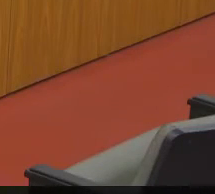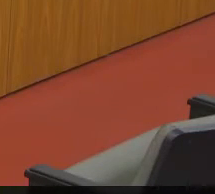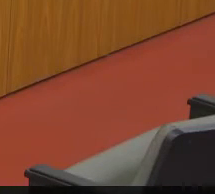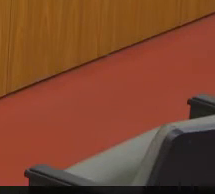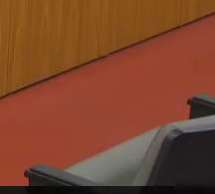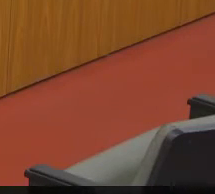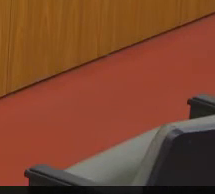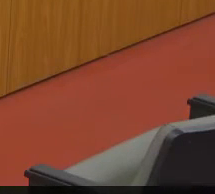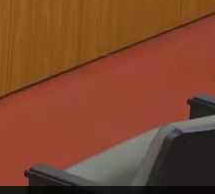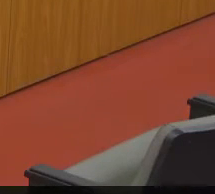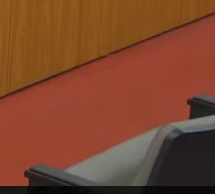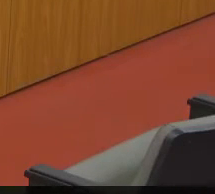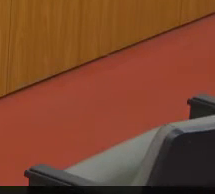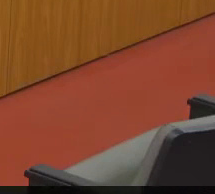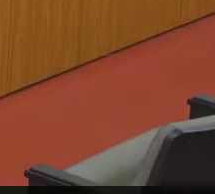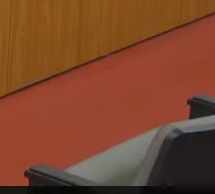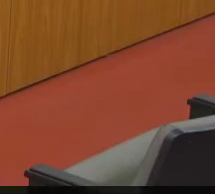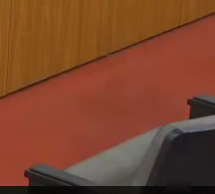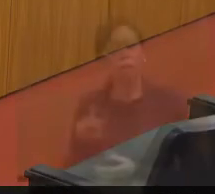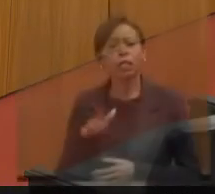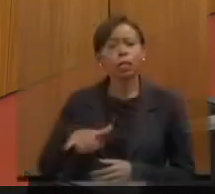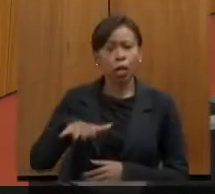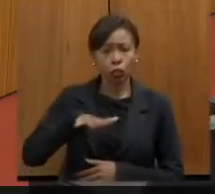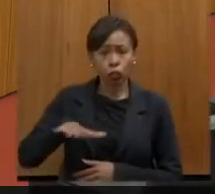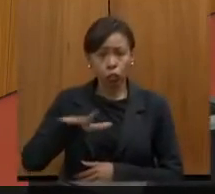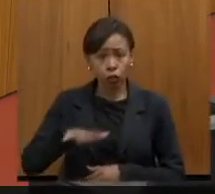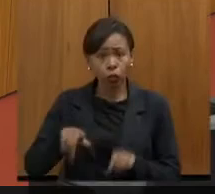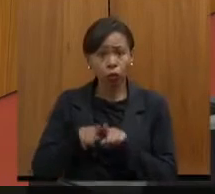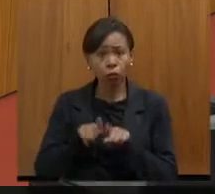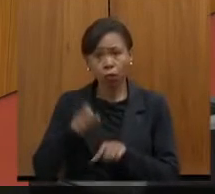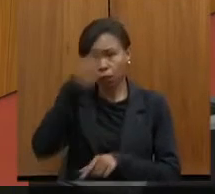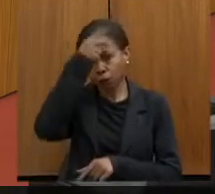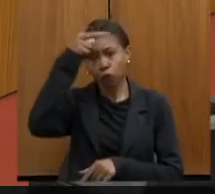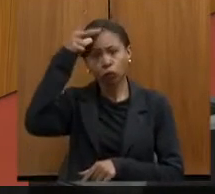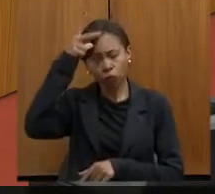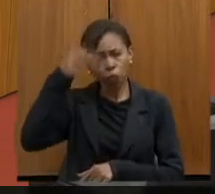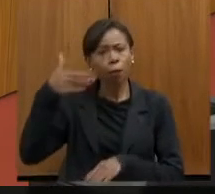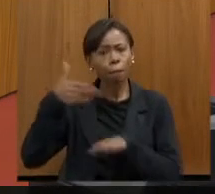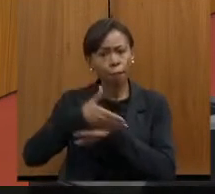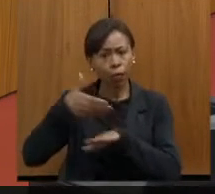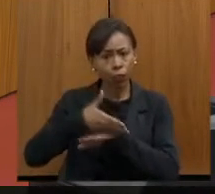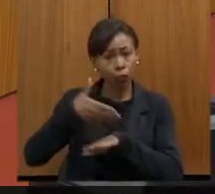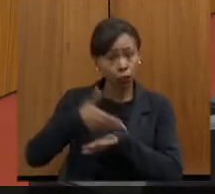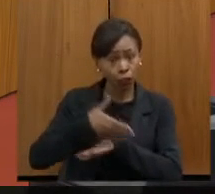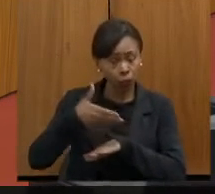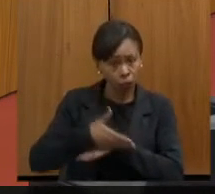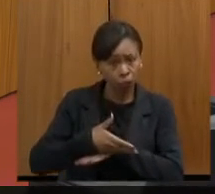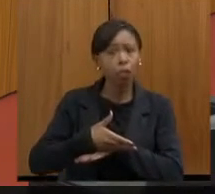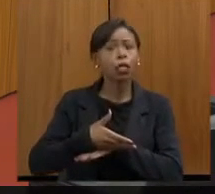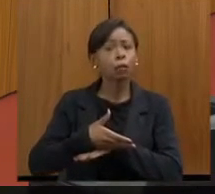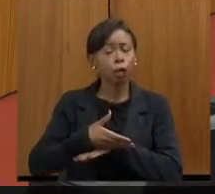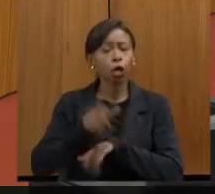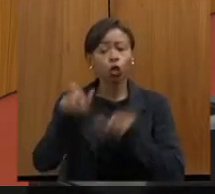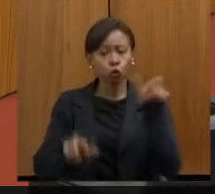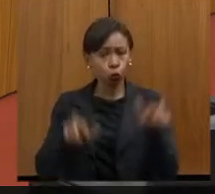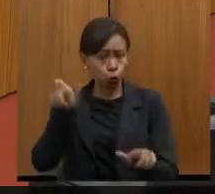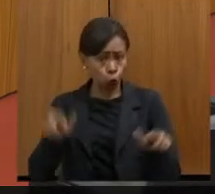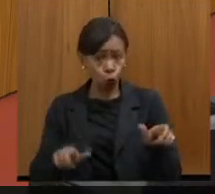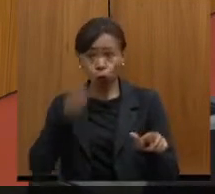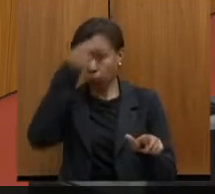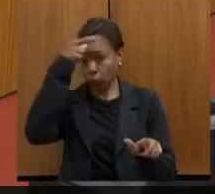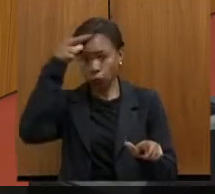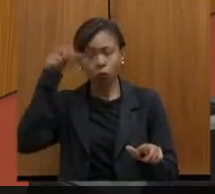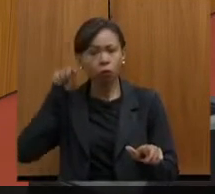região, entre os prefeitos que têm também participado, através dos prefeitos, têm